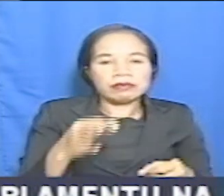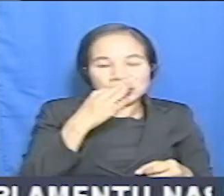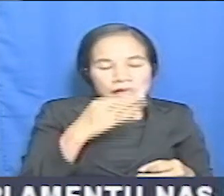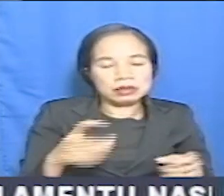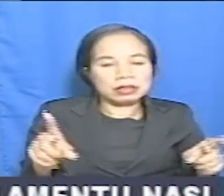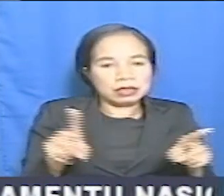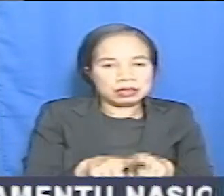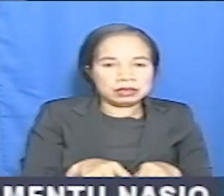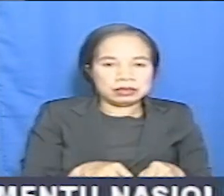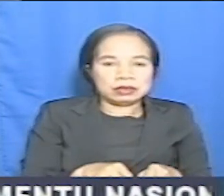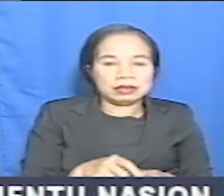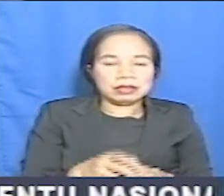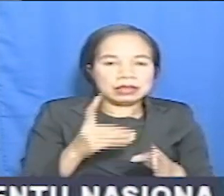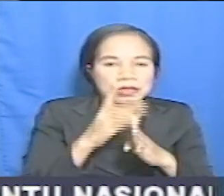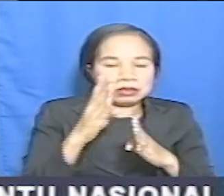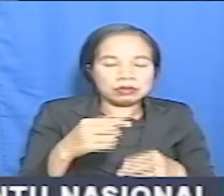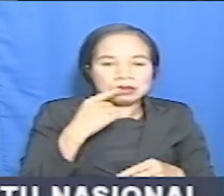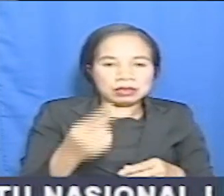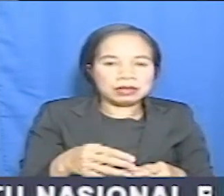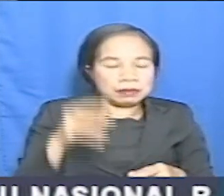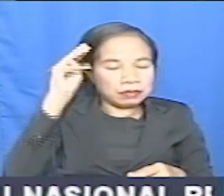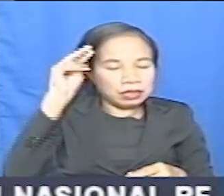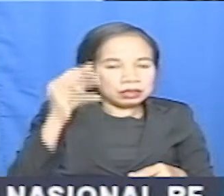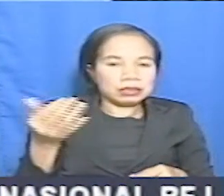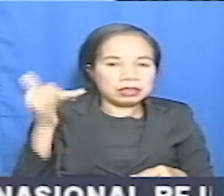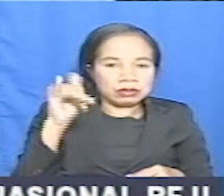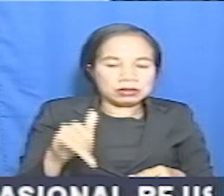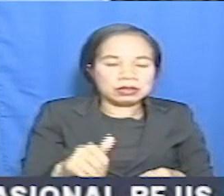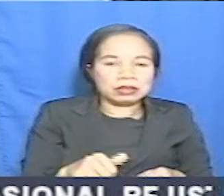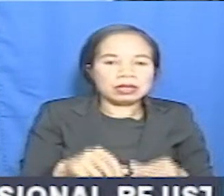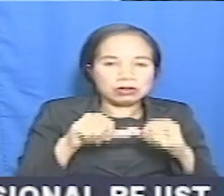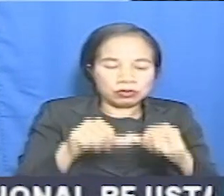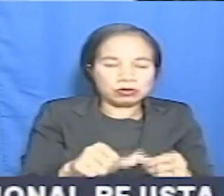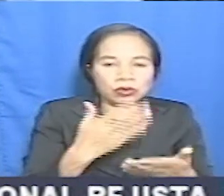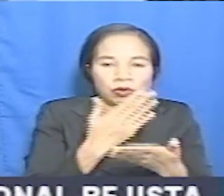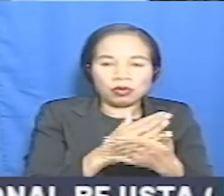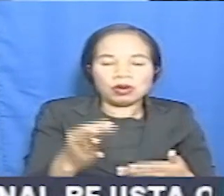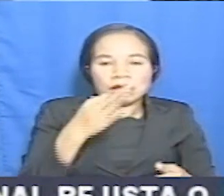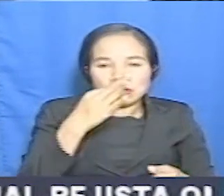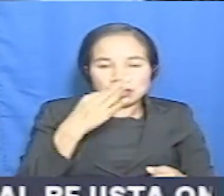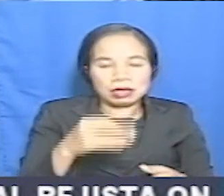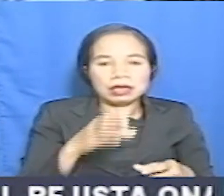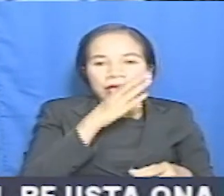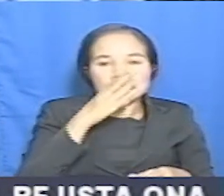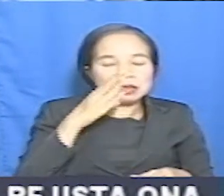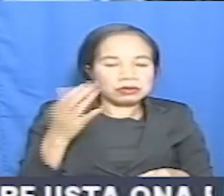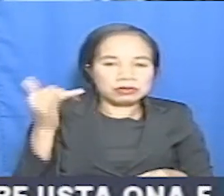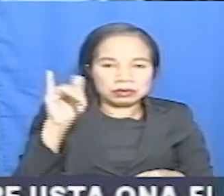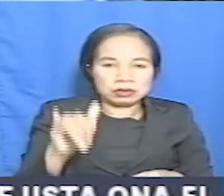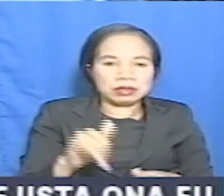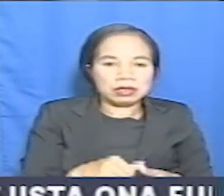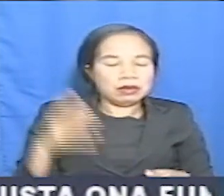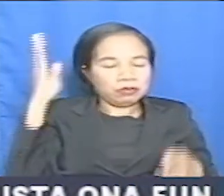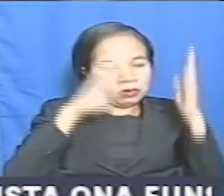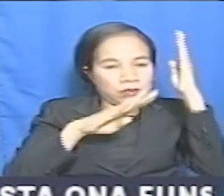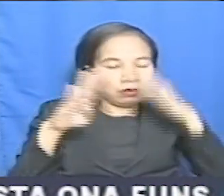outro. Executivo Nemos desafia ministério relevante a tu continua só sa produtos agricultor siranian.